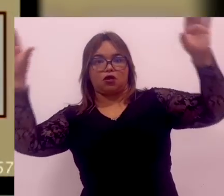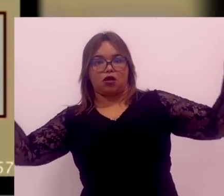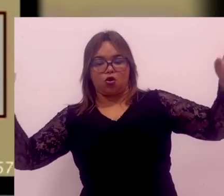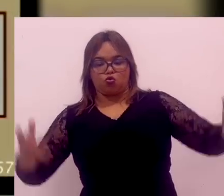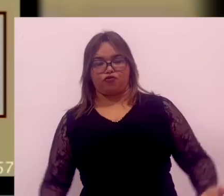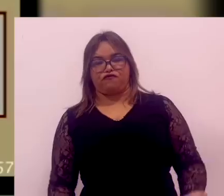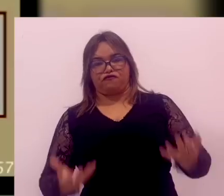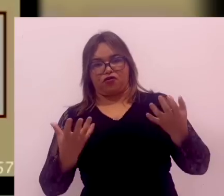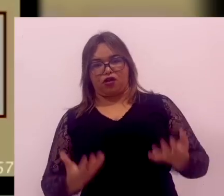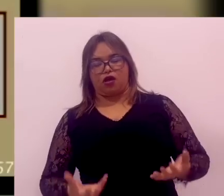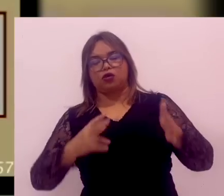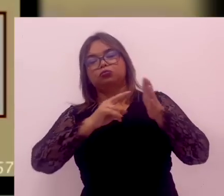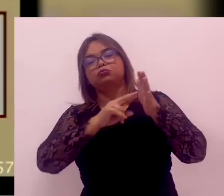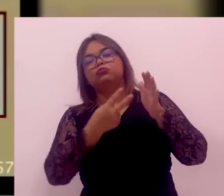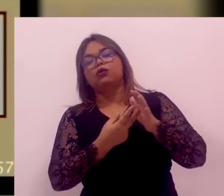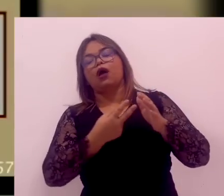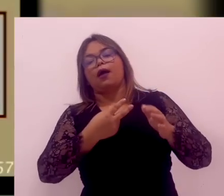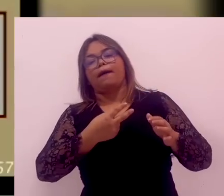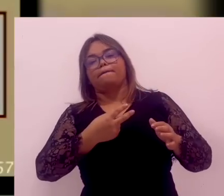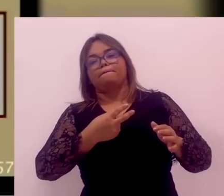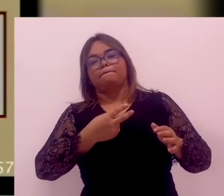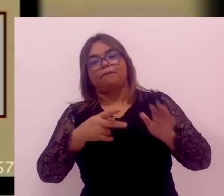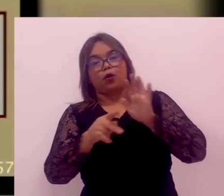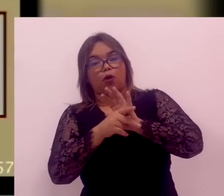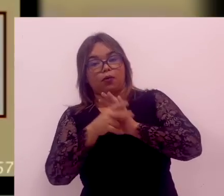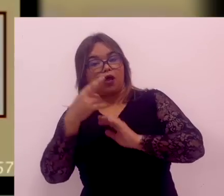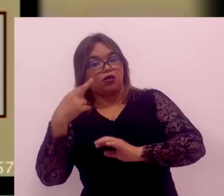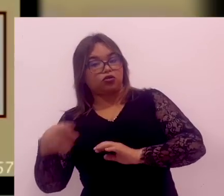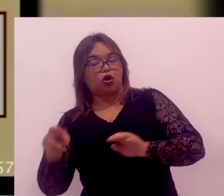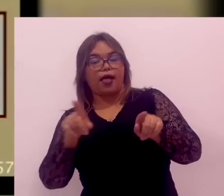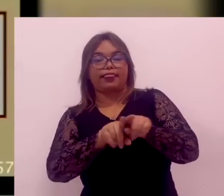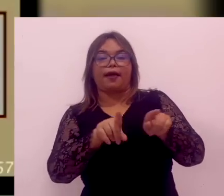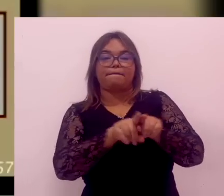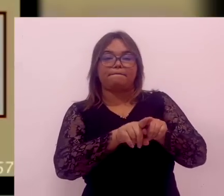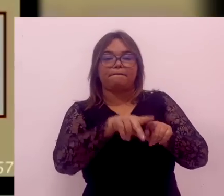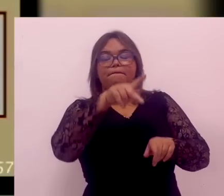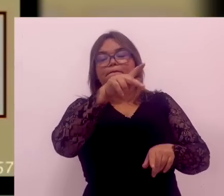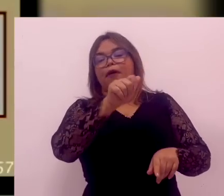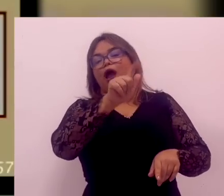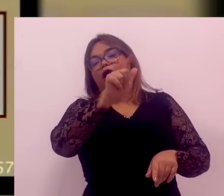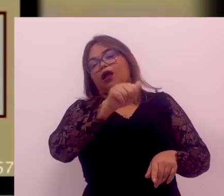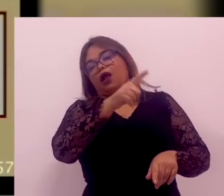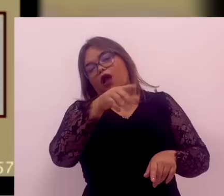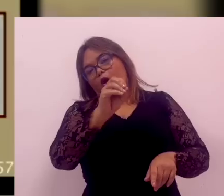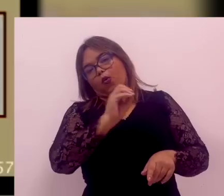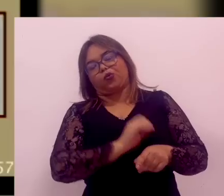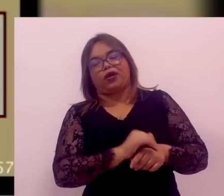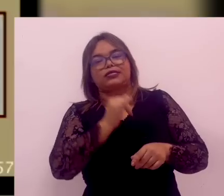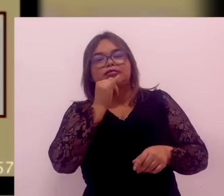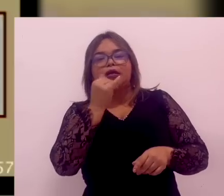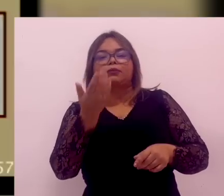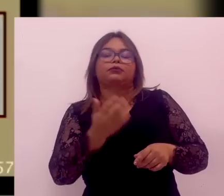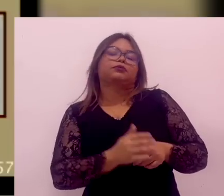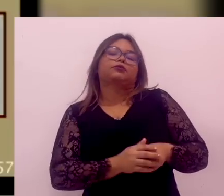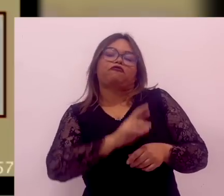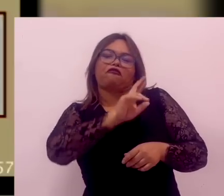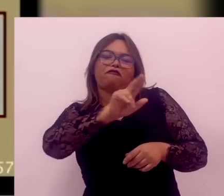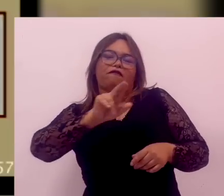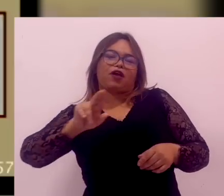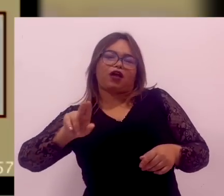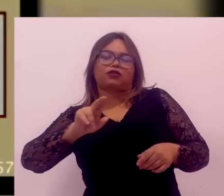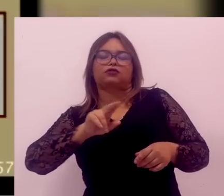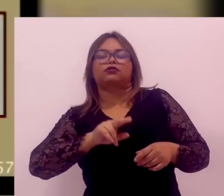na maçonaria. Atena, Terra, Ceres, Hermes, que é o símbolo muito comum usado também